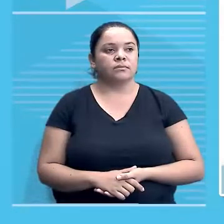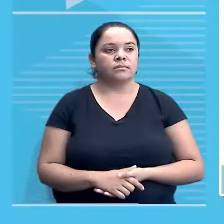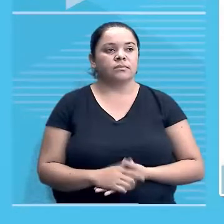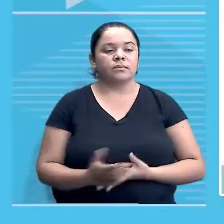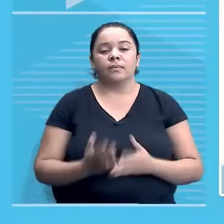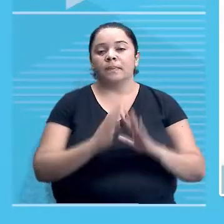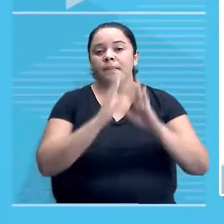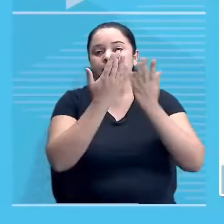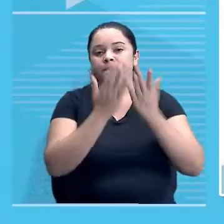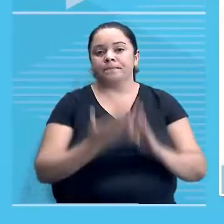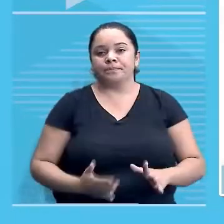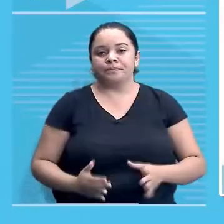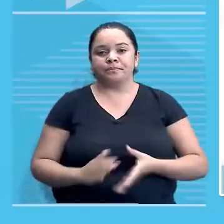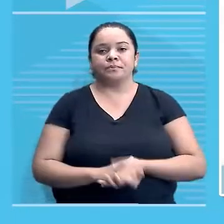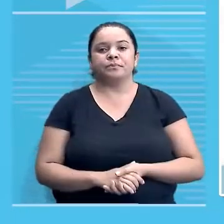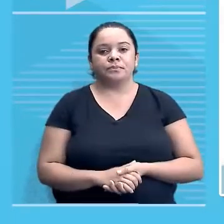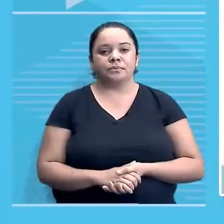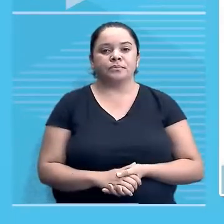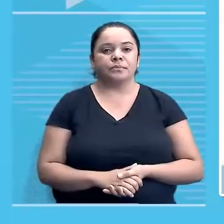analisando o nosso primeiro